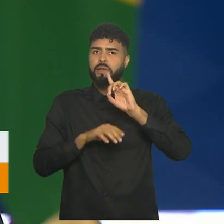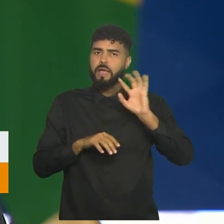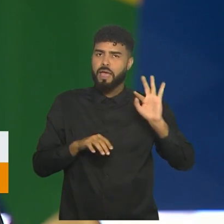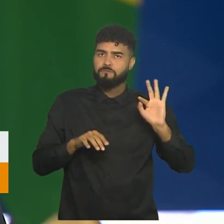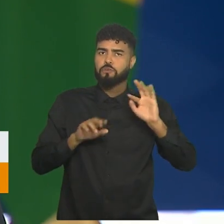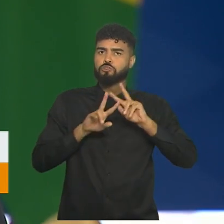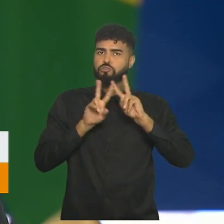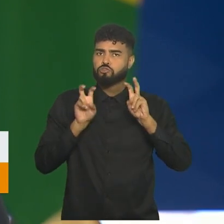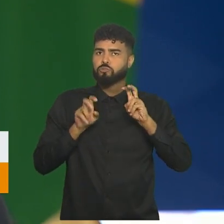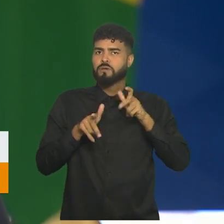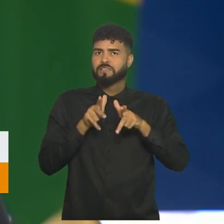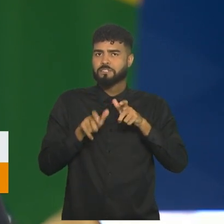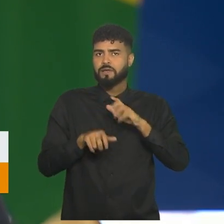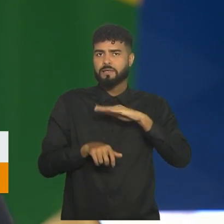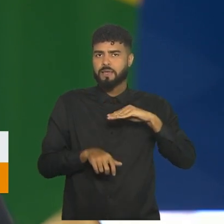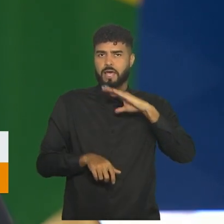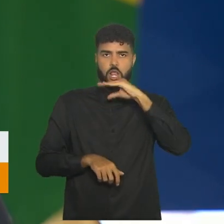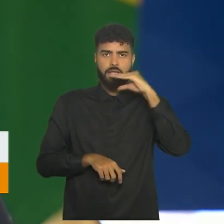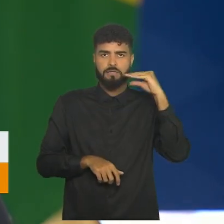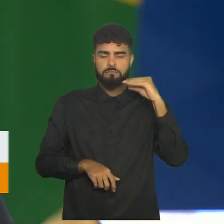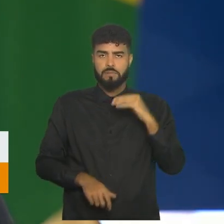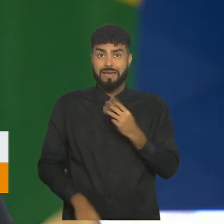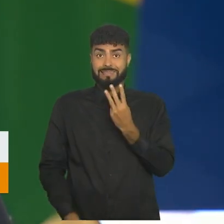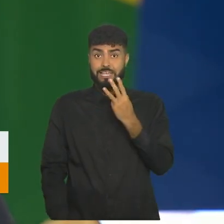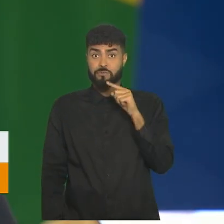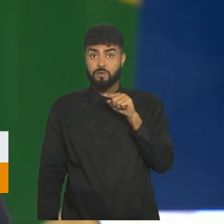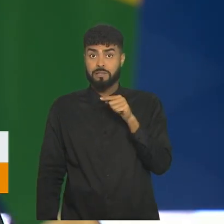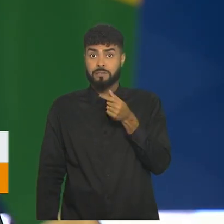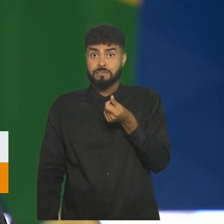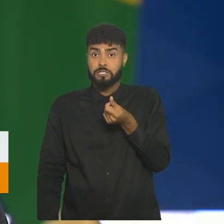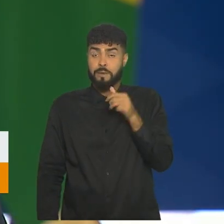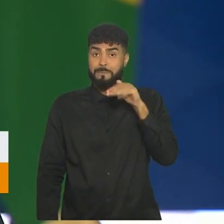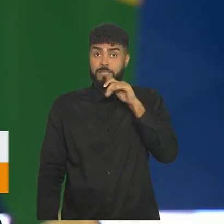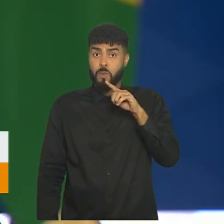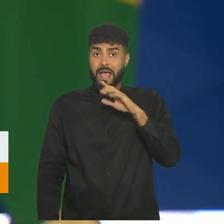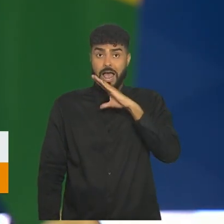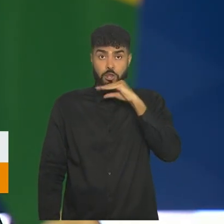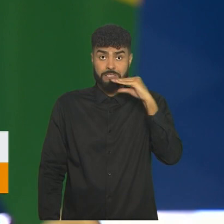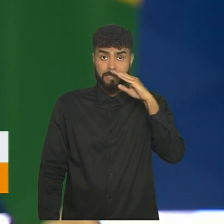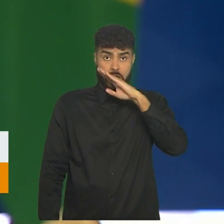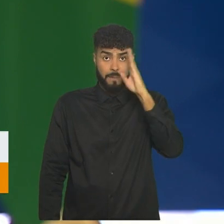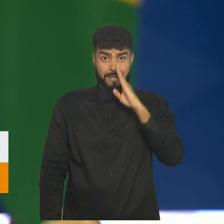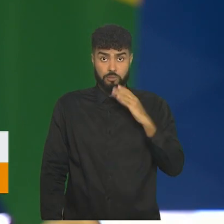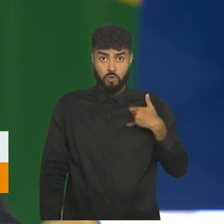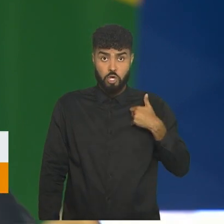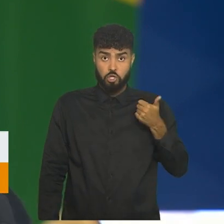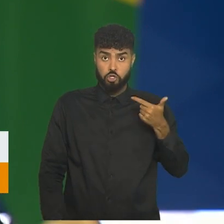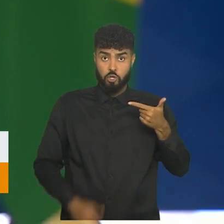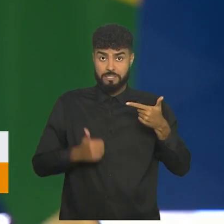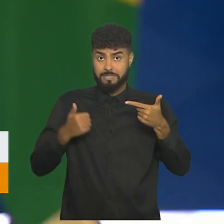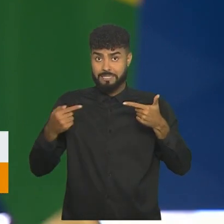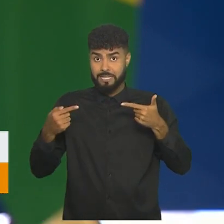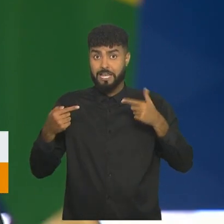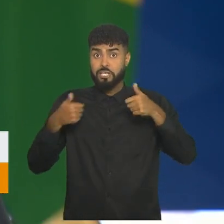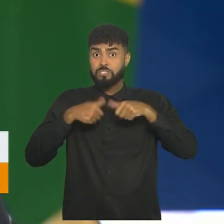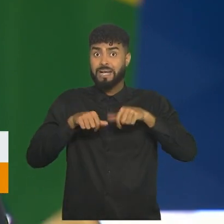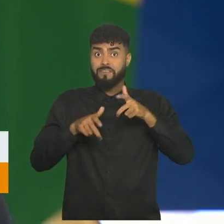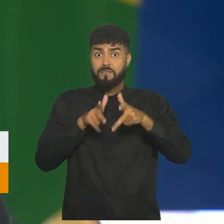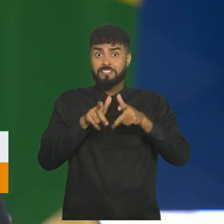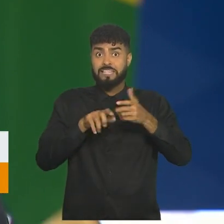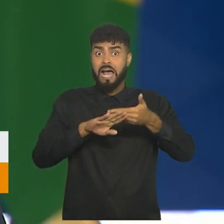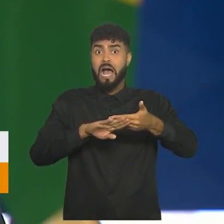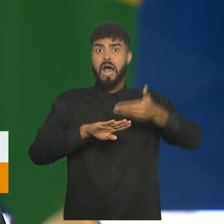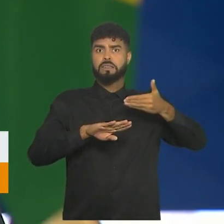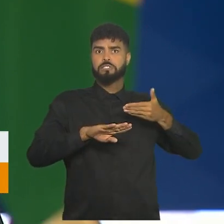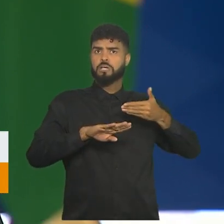pelo menos 3.600.000 adolescentes no Brasil, entre 12 e 17 anos, foram imunizados antes da autorização dada